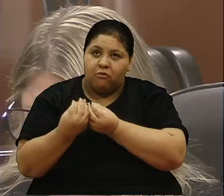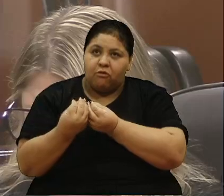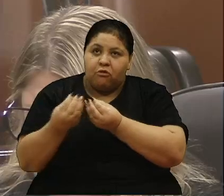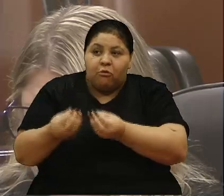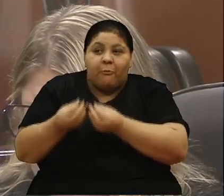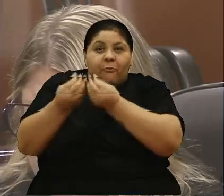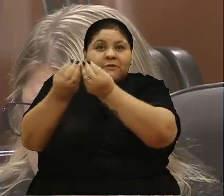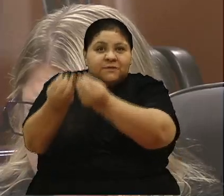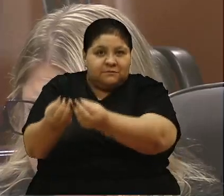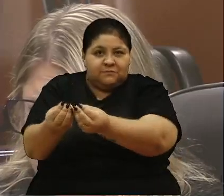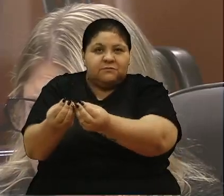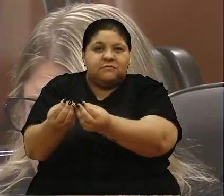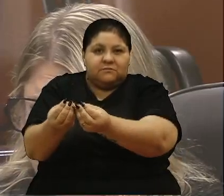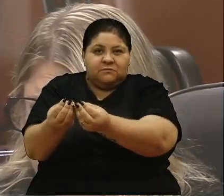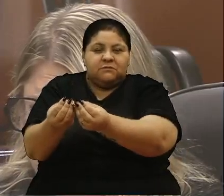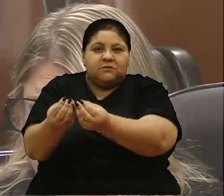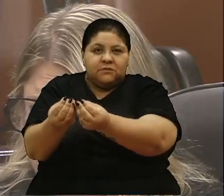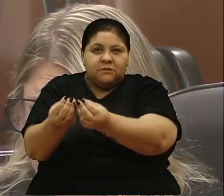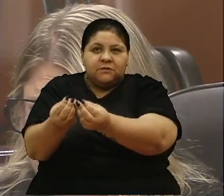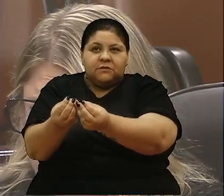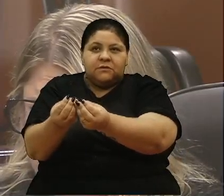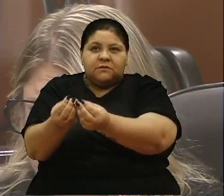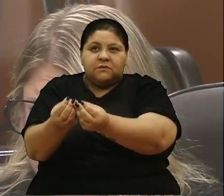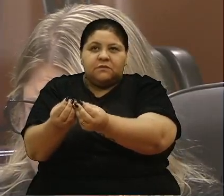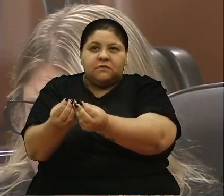concessões que são destinados